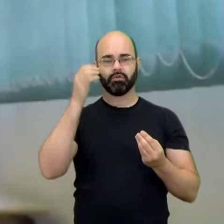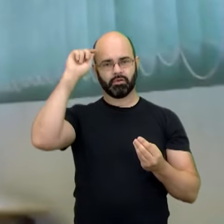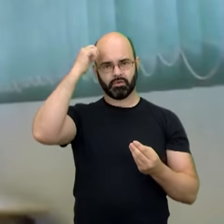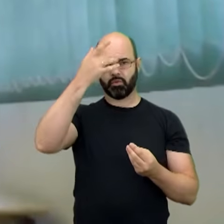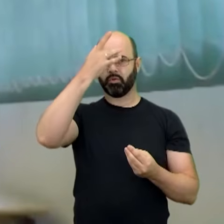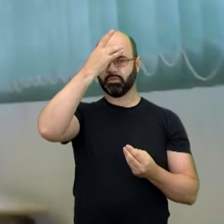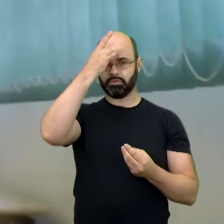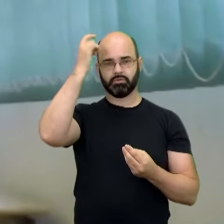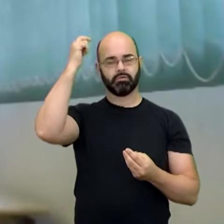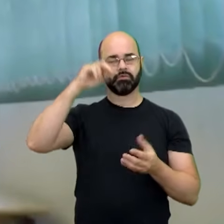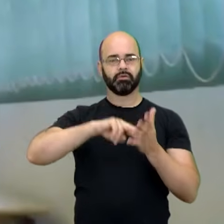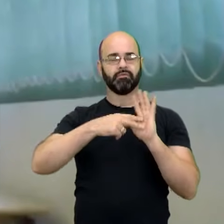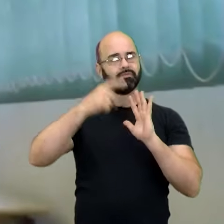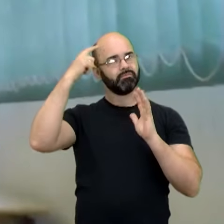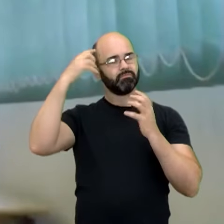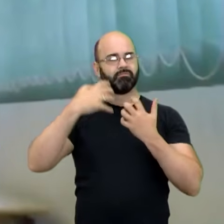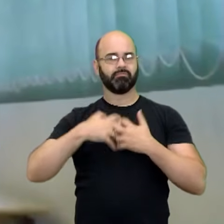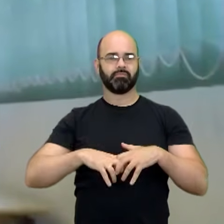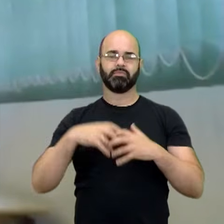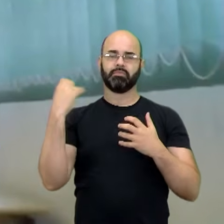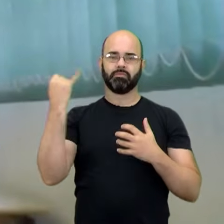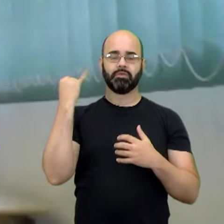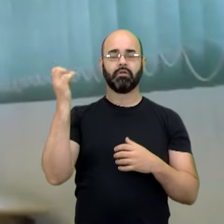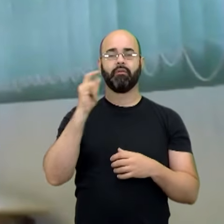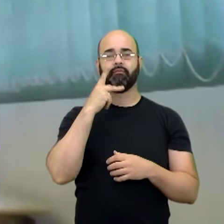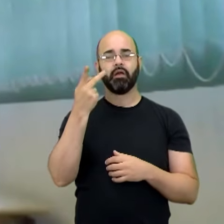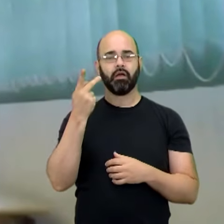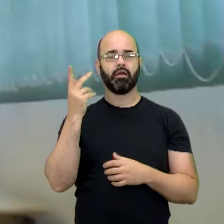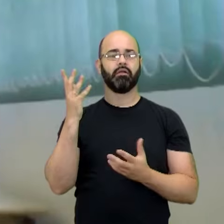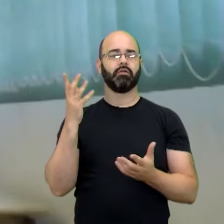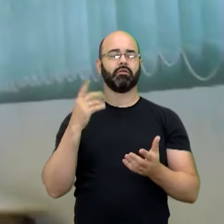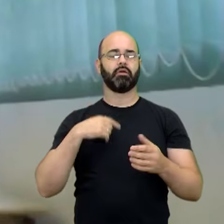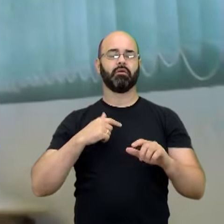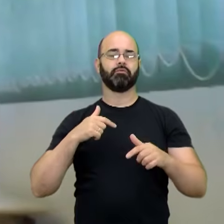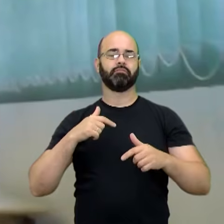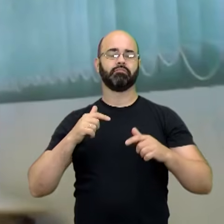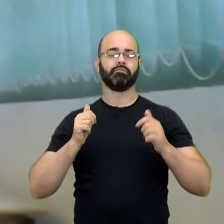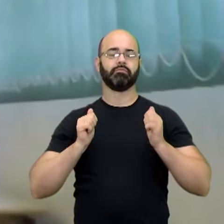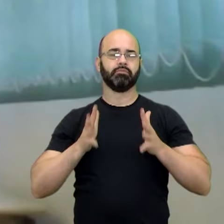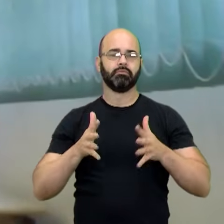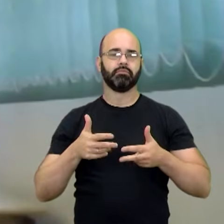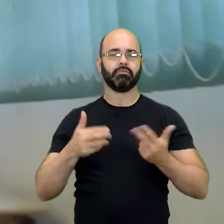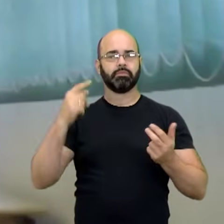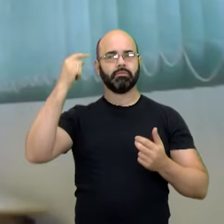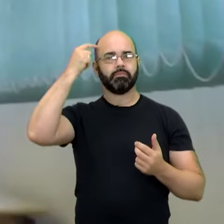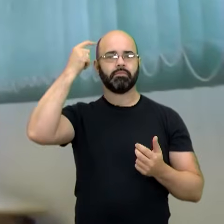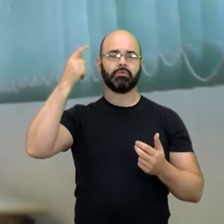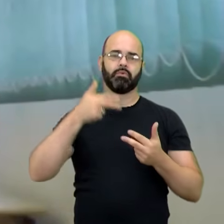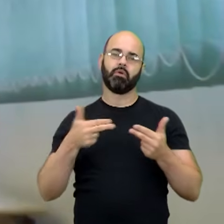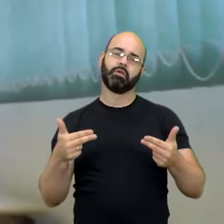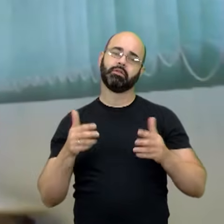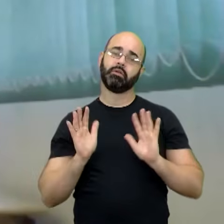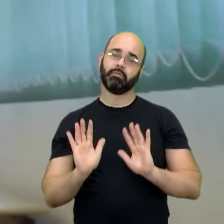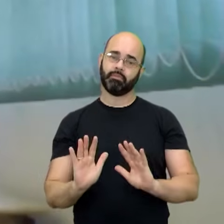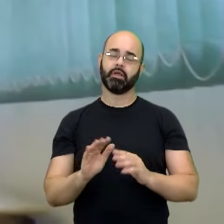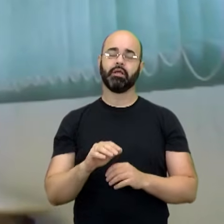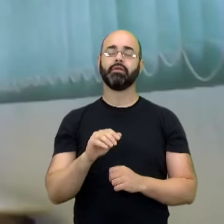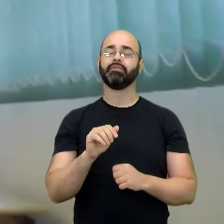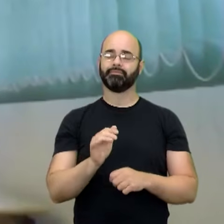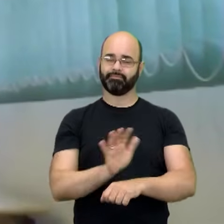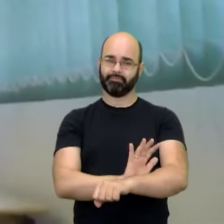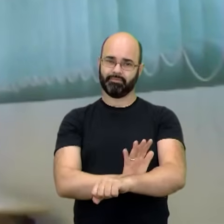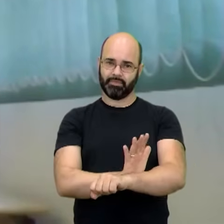é fazer uma reflexão sobre as suas falas, ações, pensamentos. E o racismo, ele abre diversas